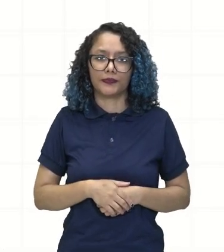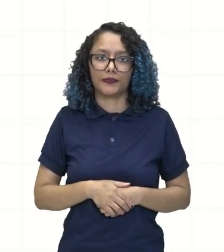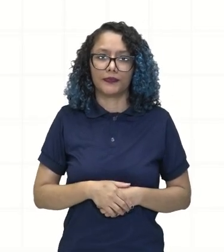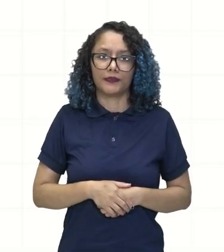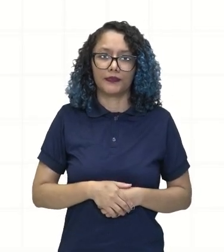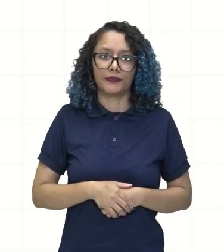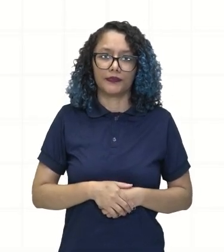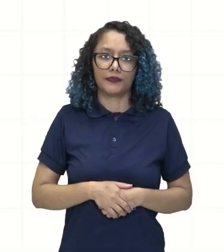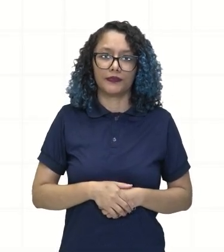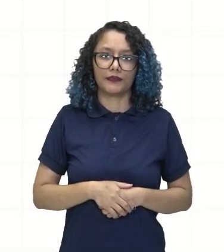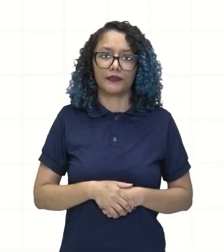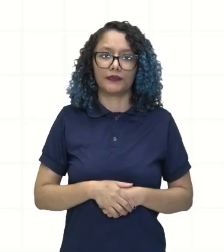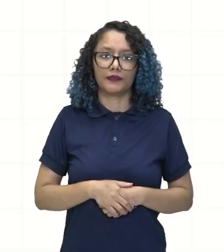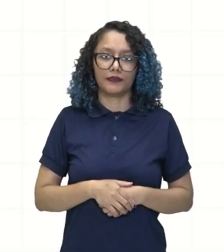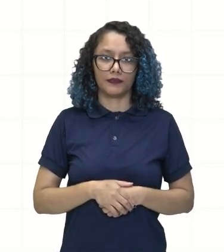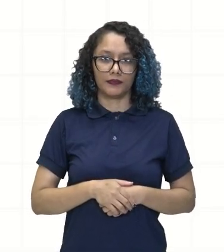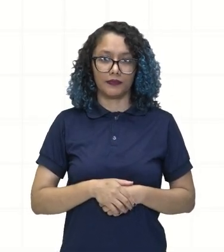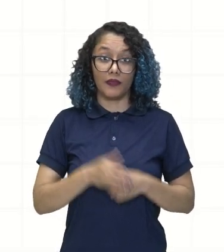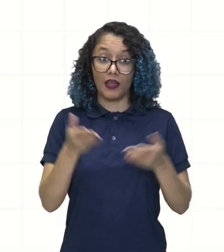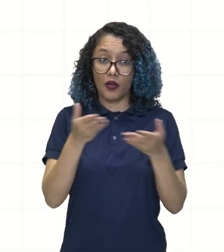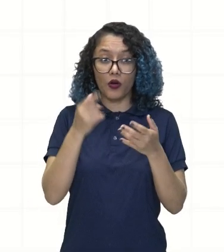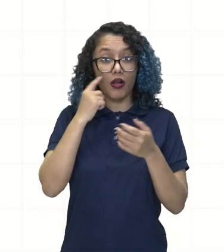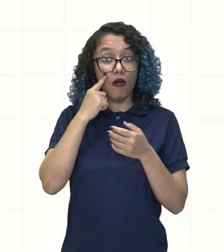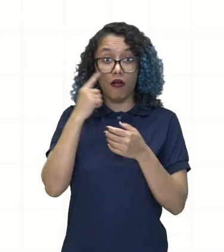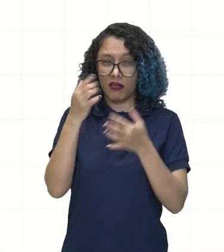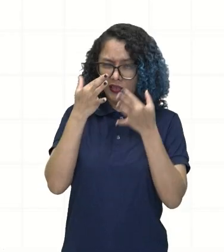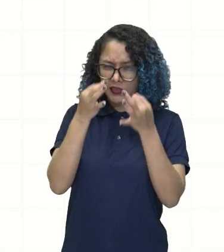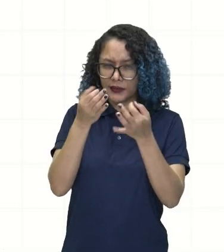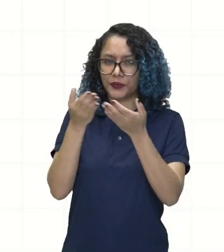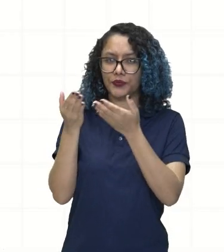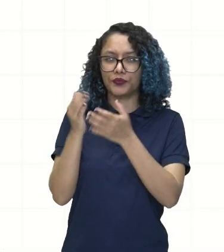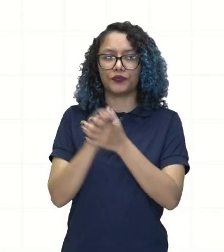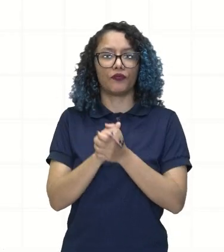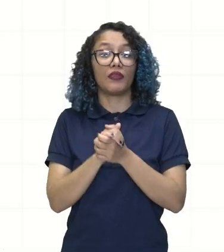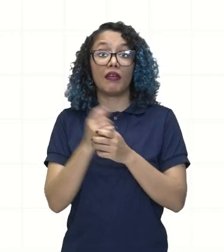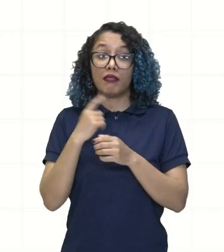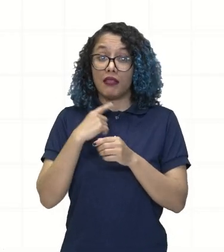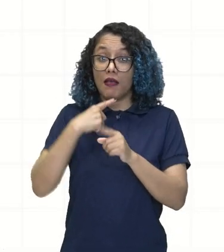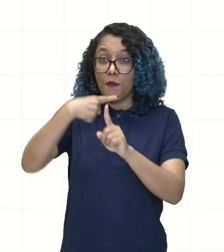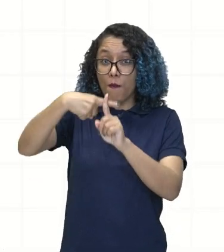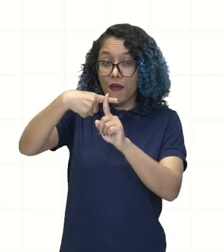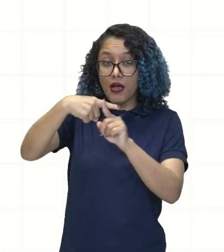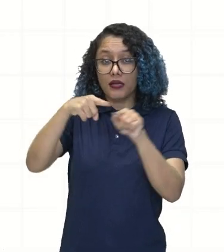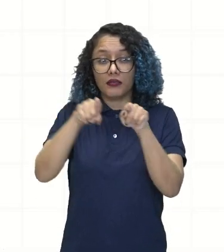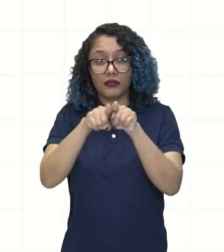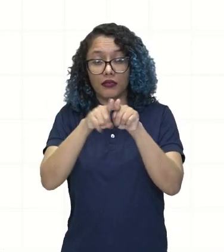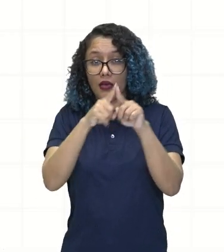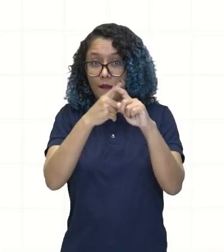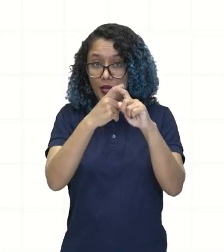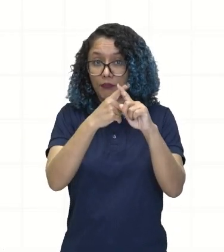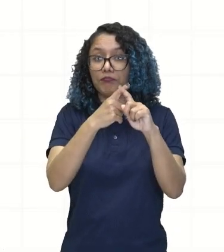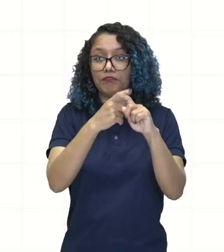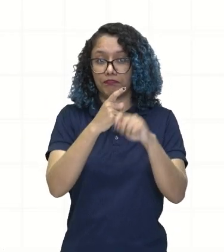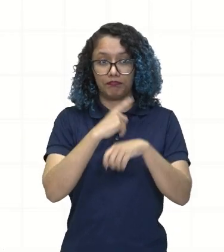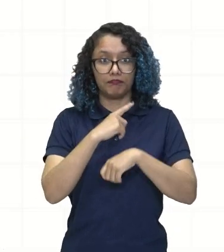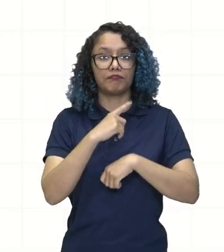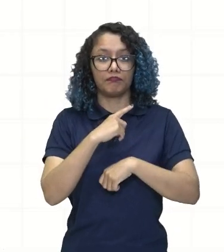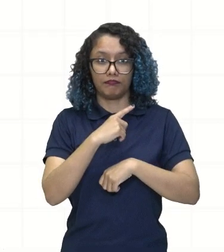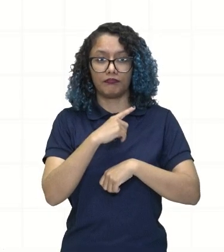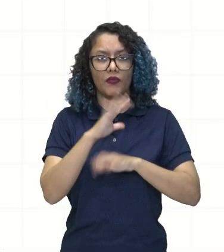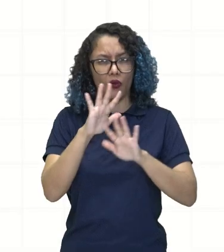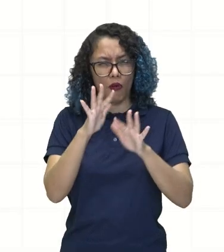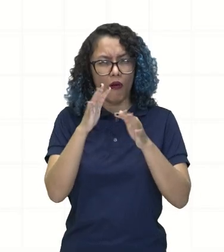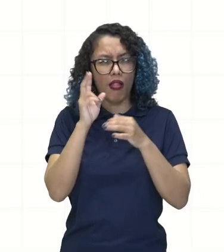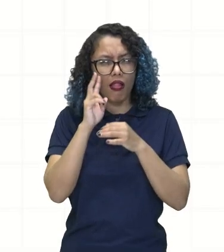Agora, olha, nós temos o mais e nós temos também o asterisco.